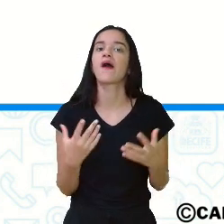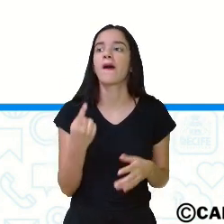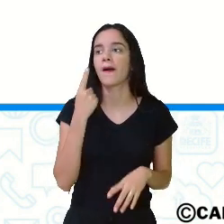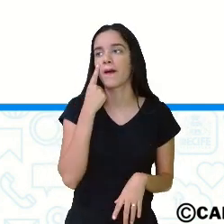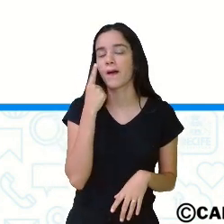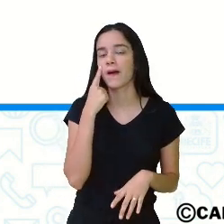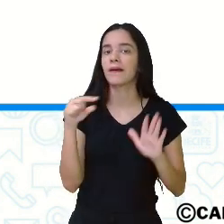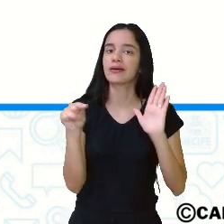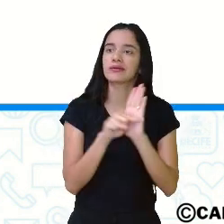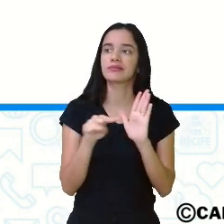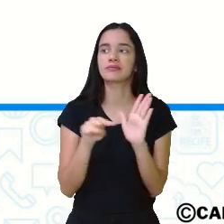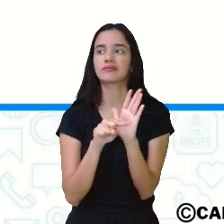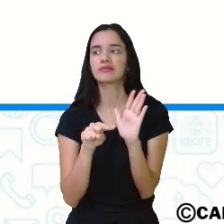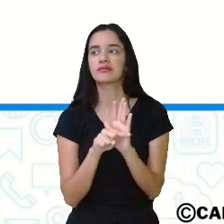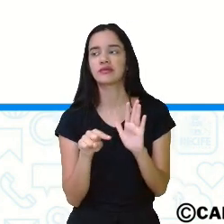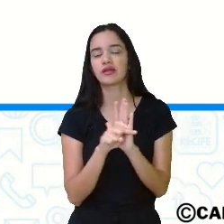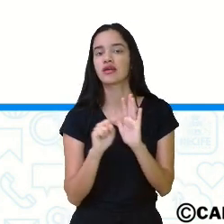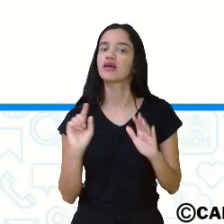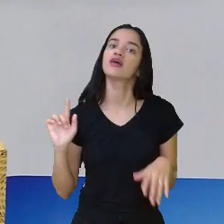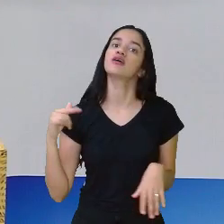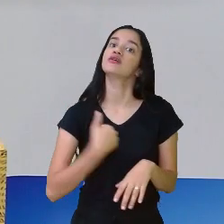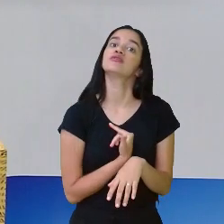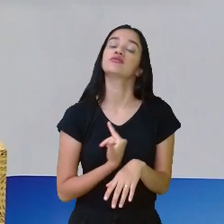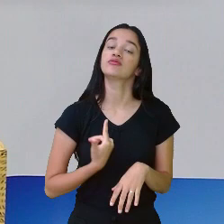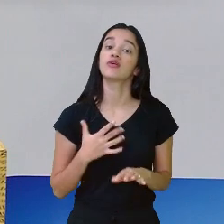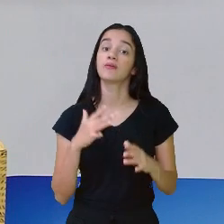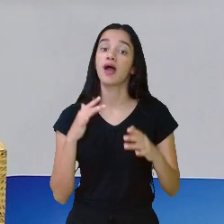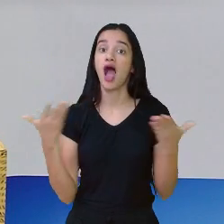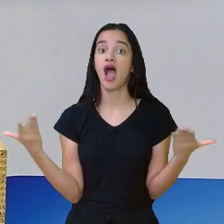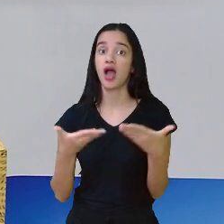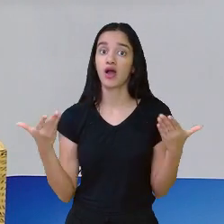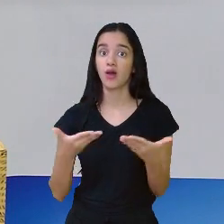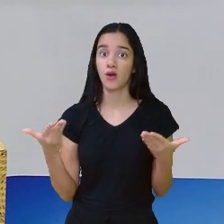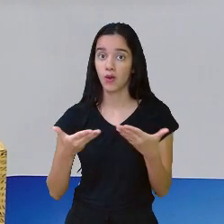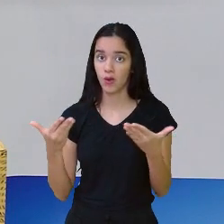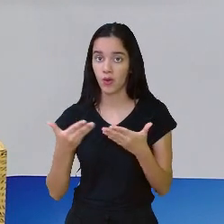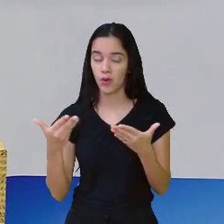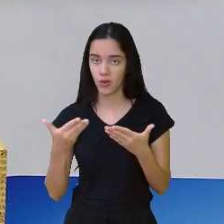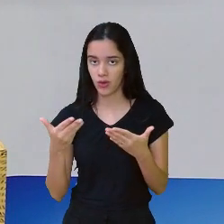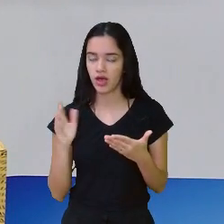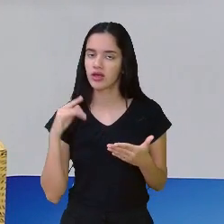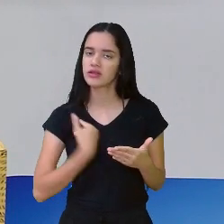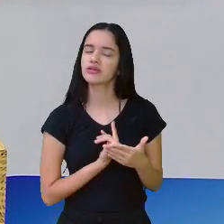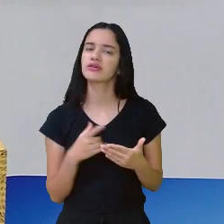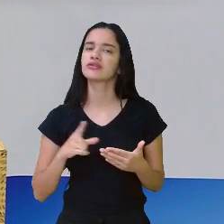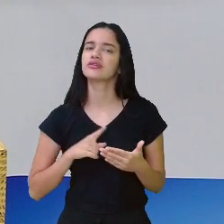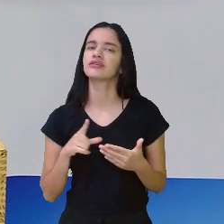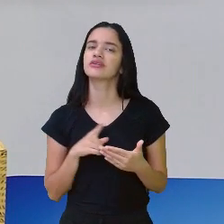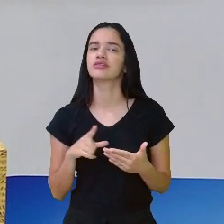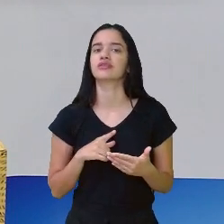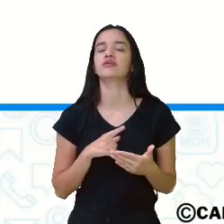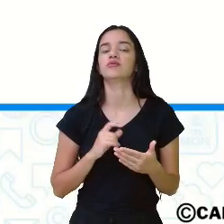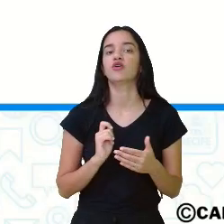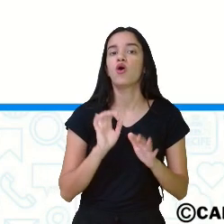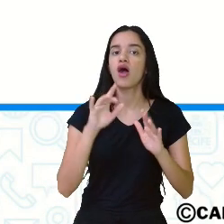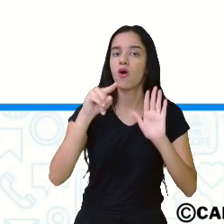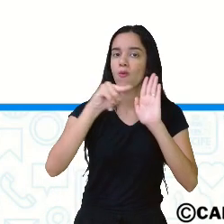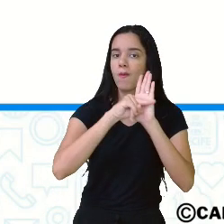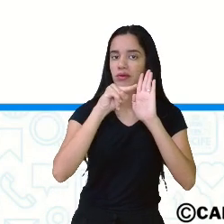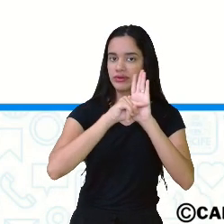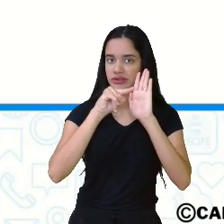aí o sinal da subtração. A gente está tratando agora da subtração. Nós temos o sinal ali de menos, tá